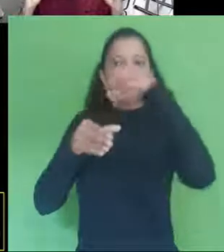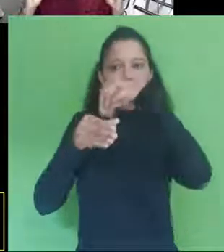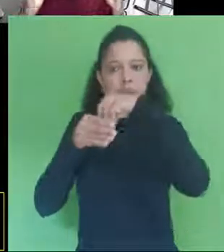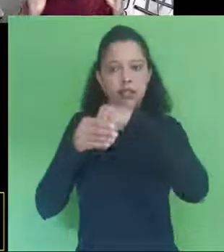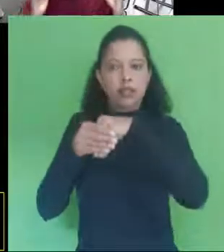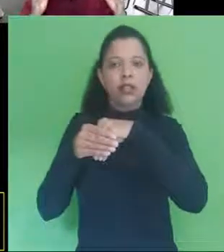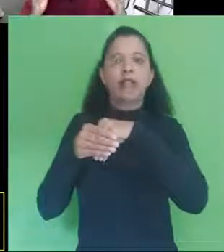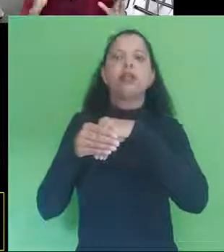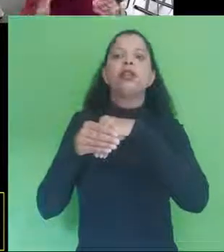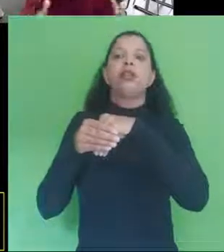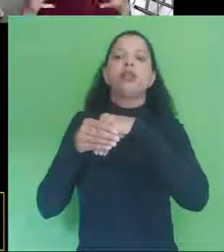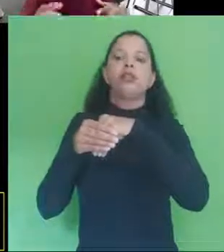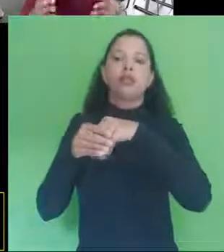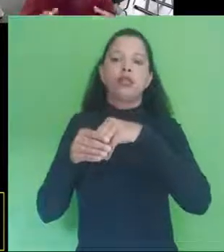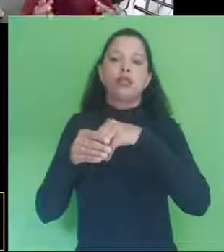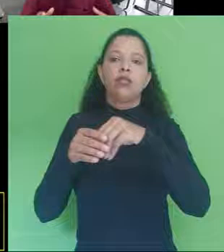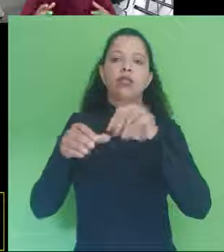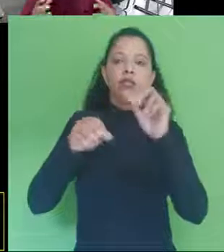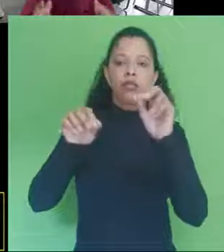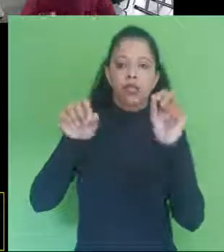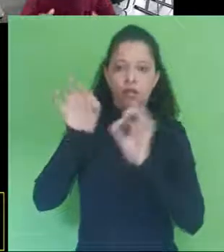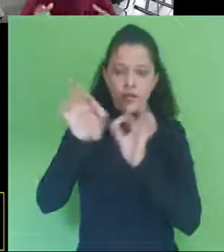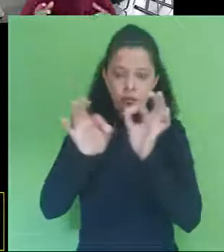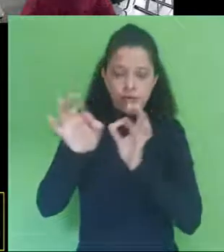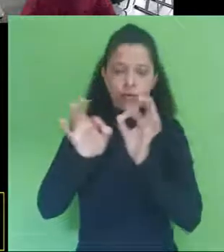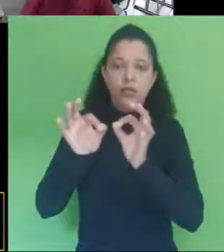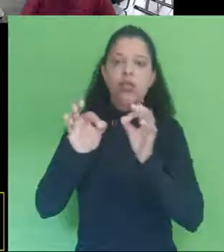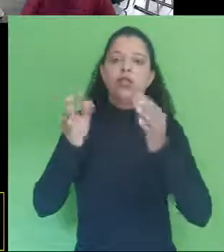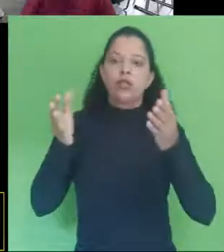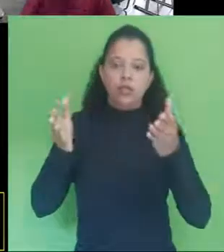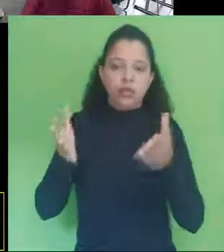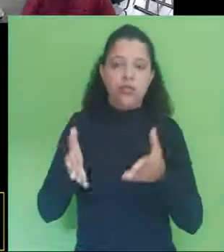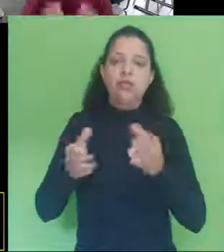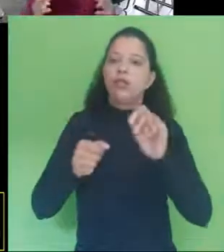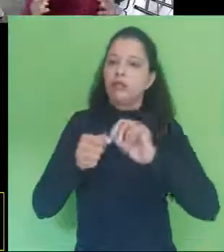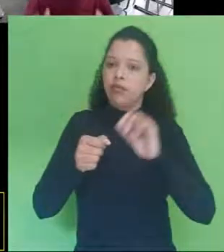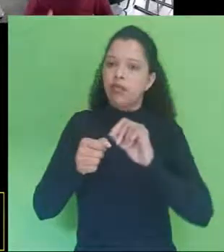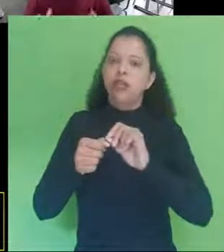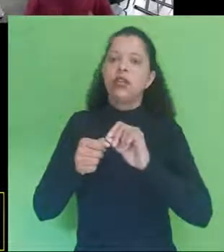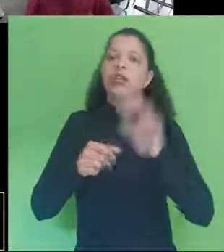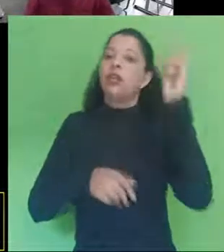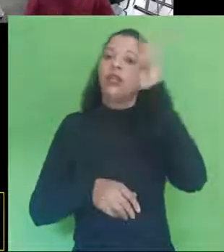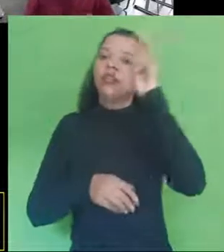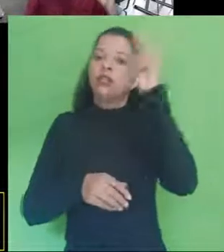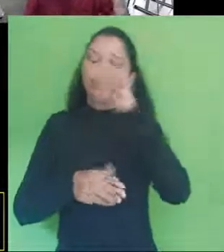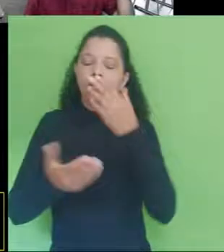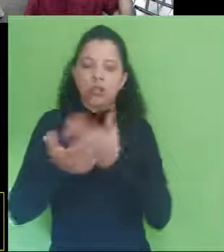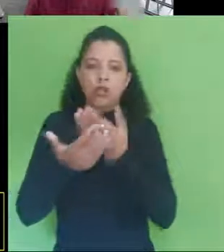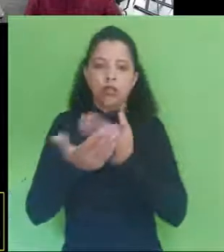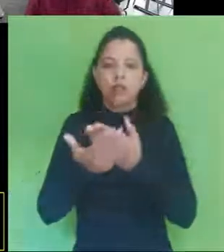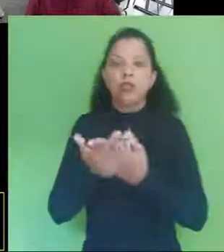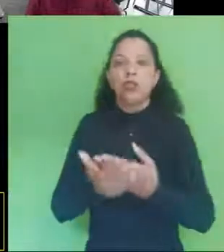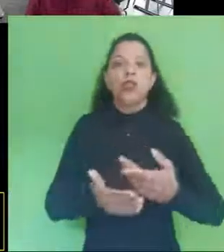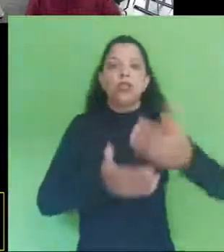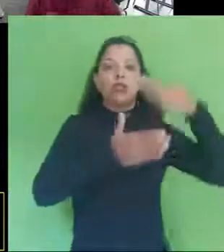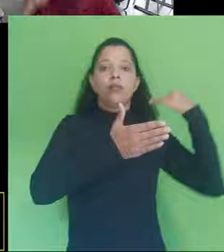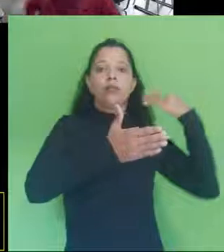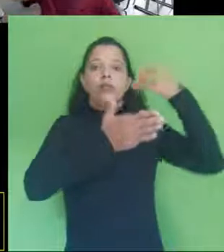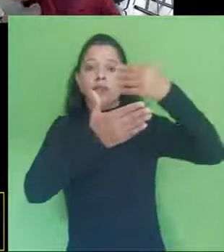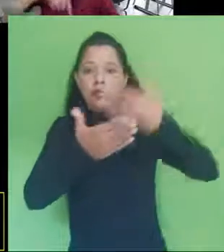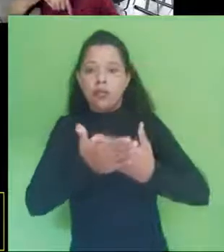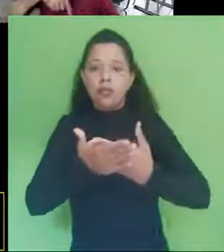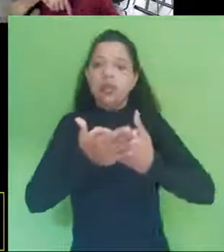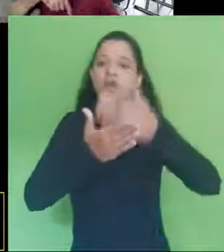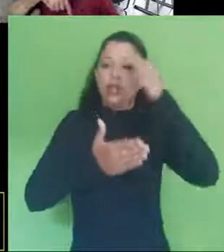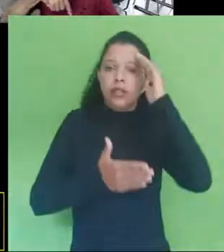está dentro daquilo que a gente é e faz hoje. Então, história é o estudo do